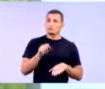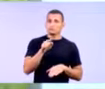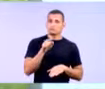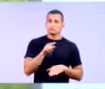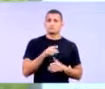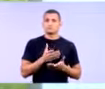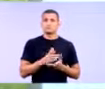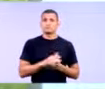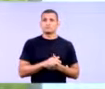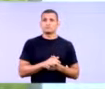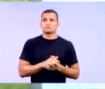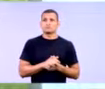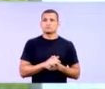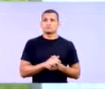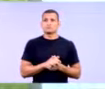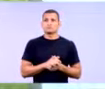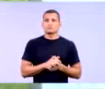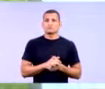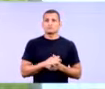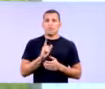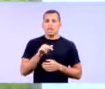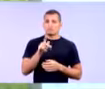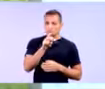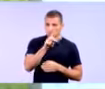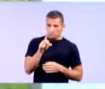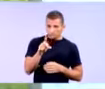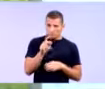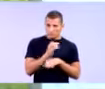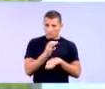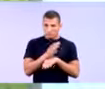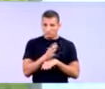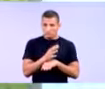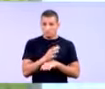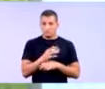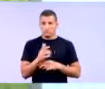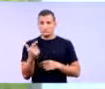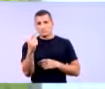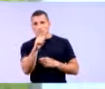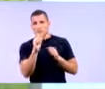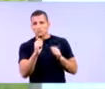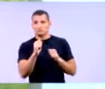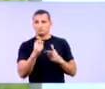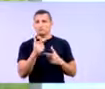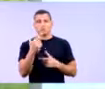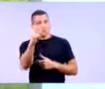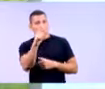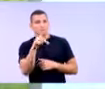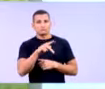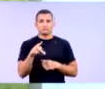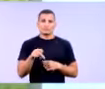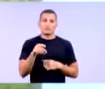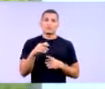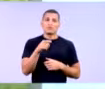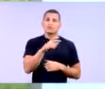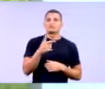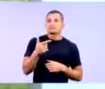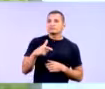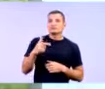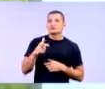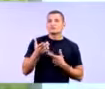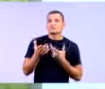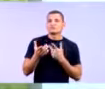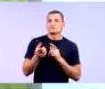caiu, para você um professor orientador, para outro, né, já pode ser outro professor. E você não pode ter afinidade com aquele